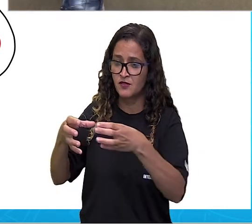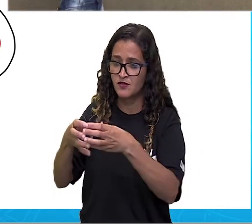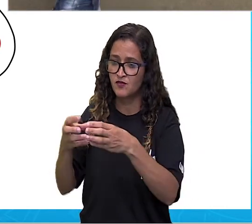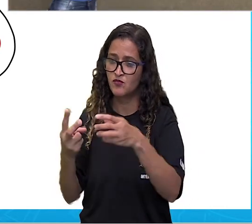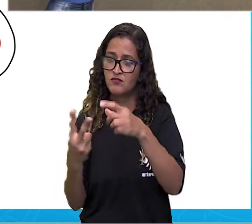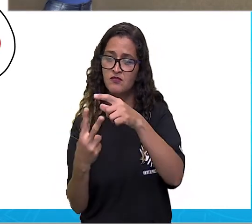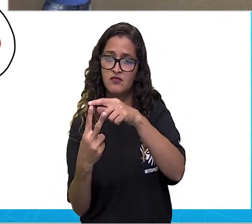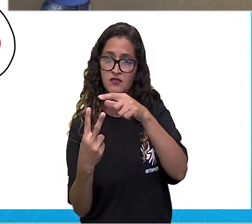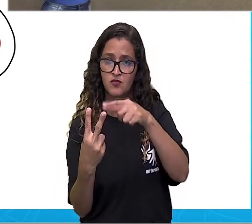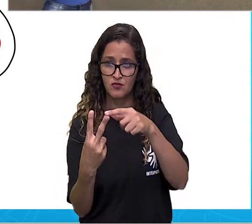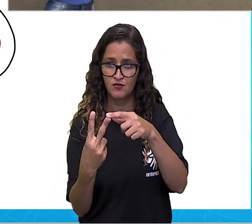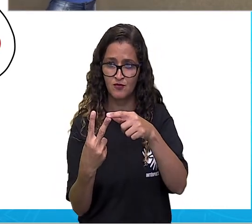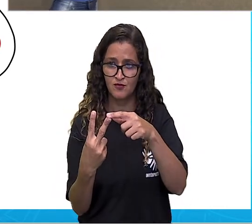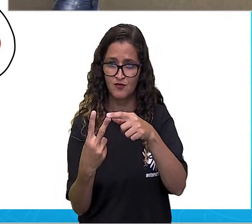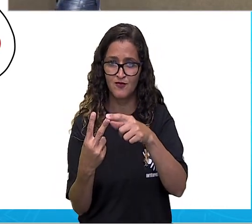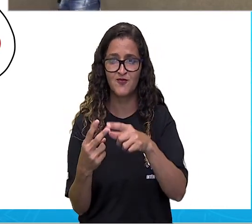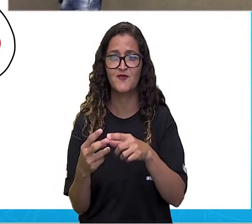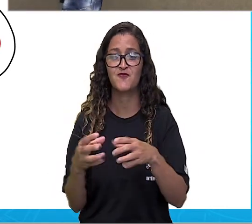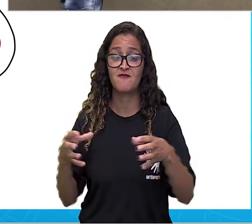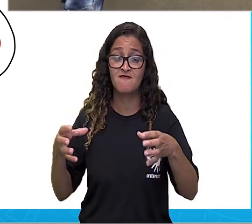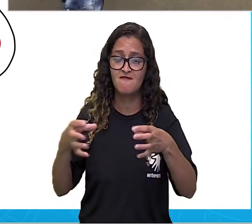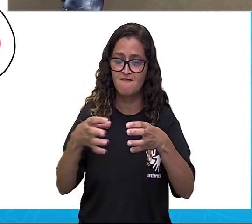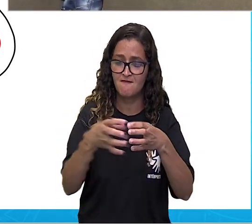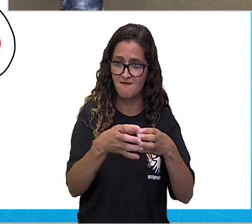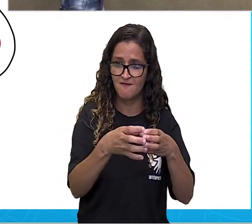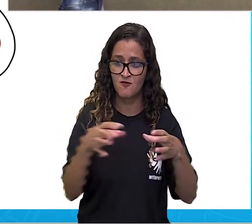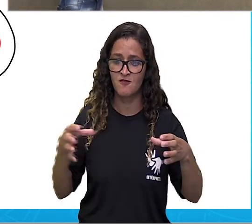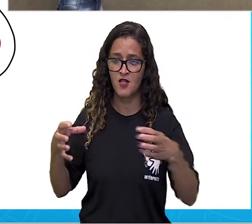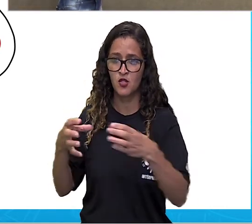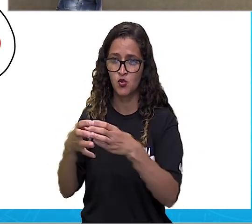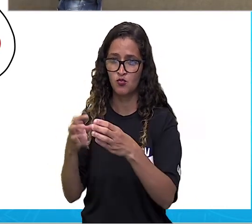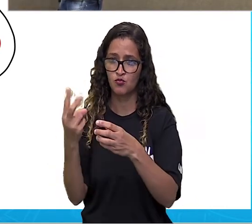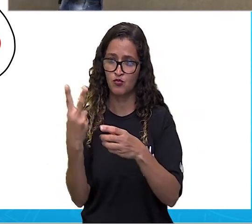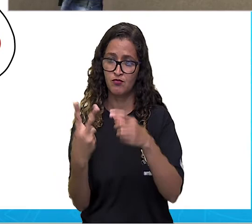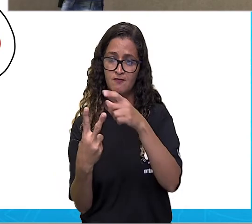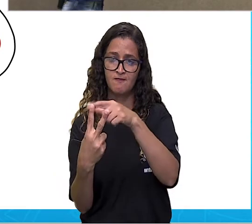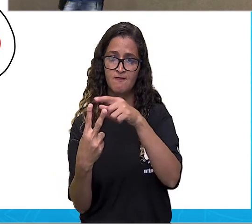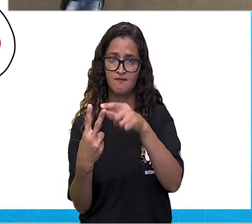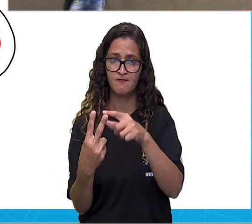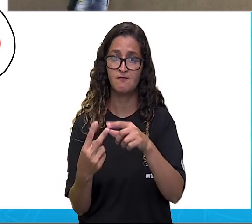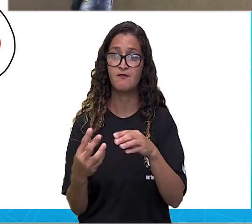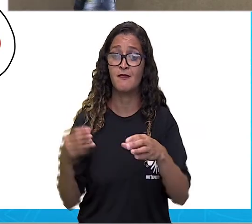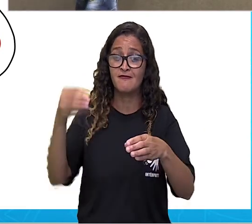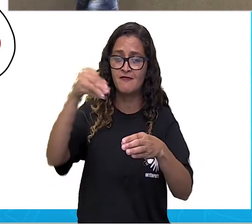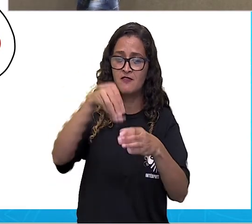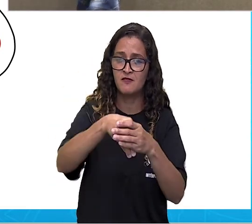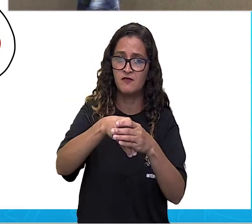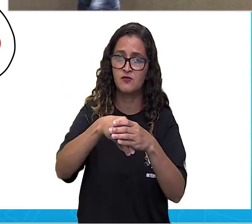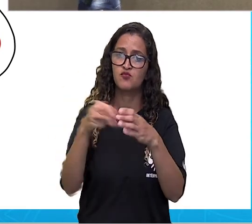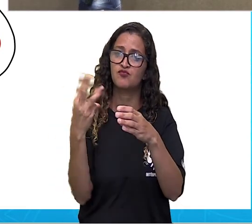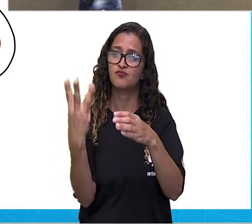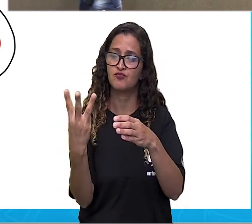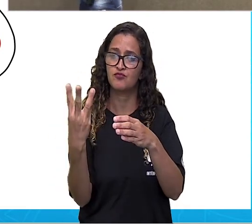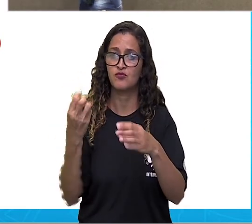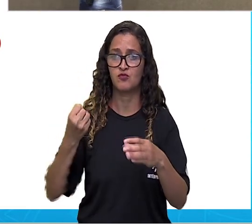Veja que aqui não sobrou. Aqui a quantidade foi exata.